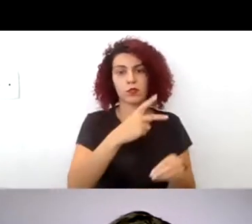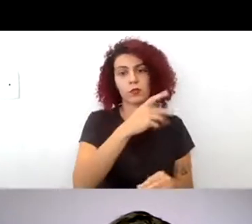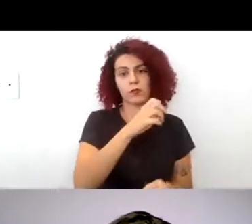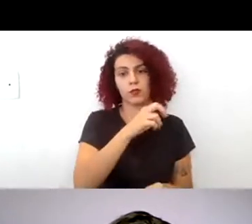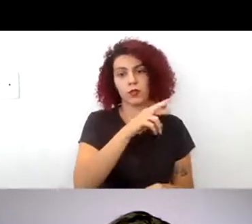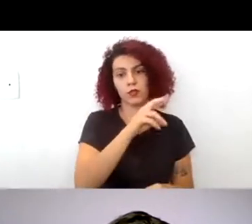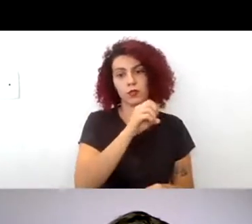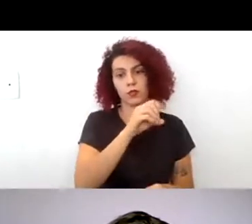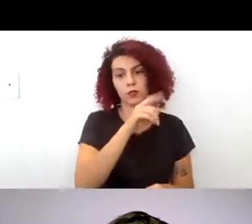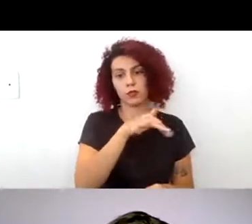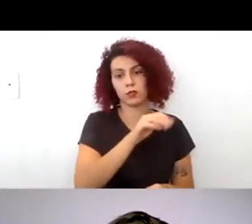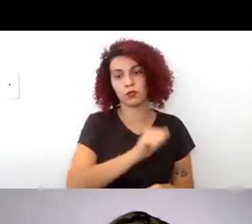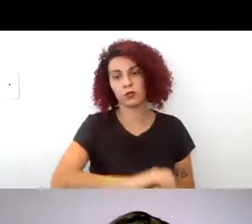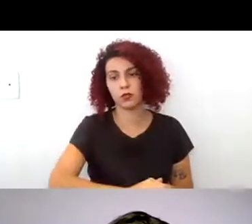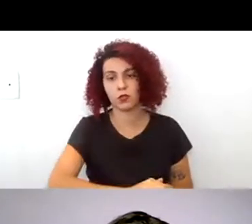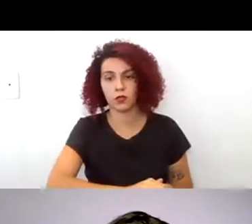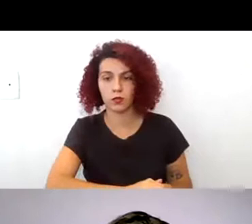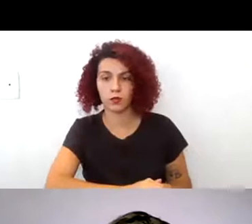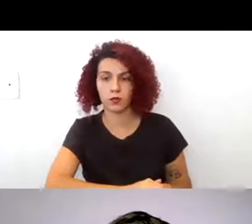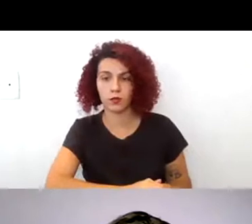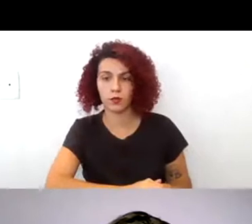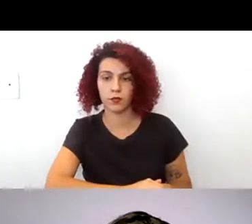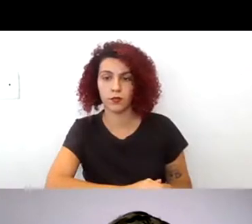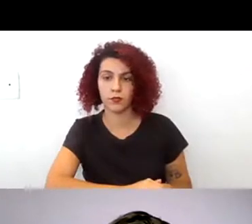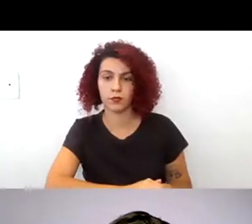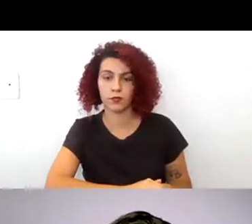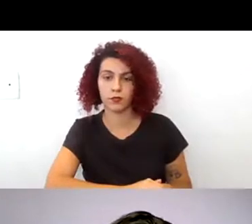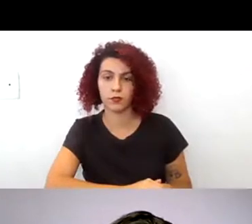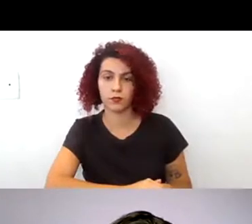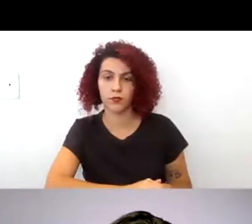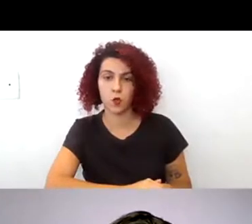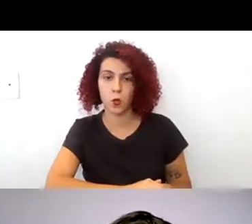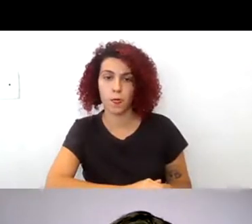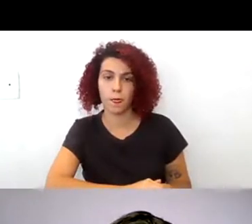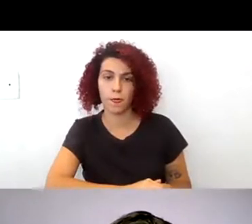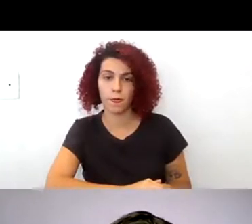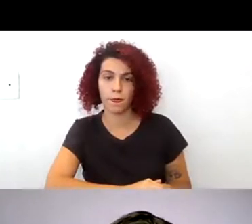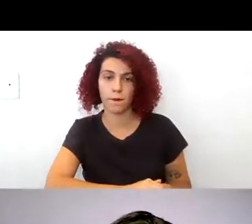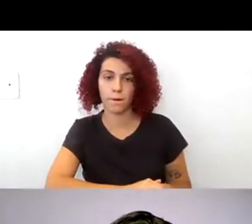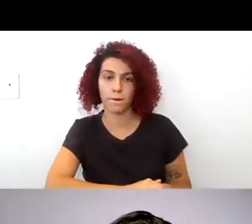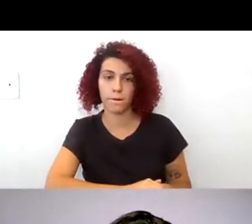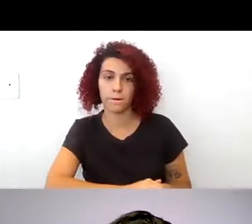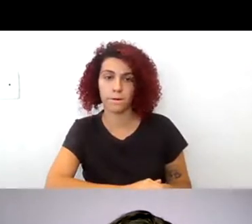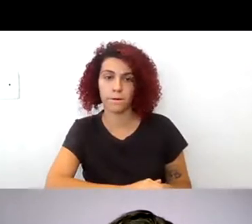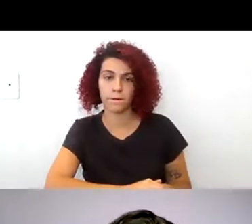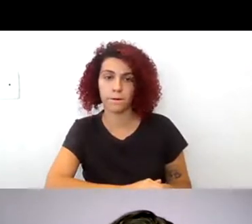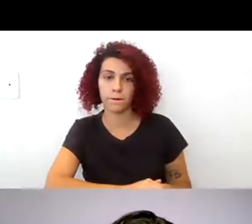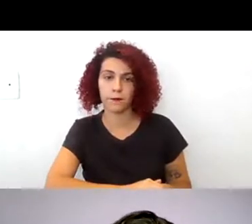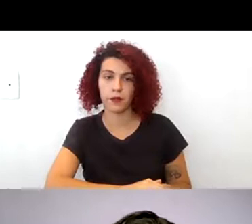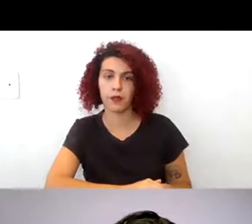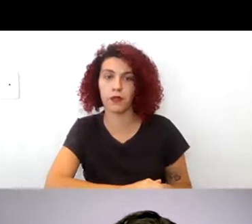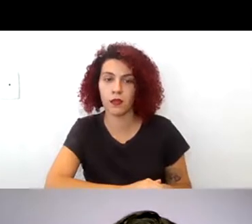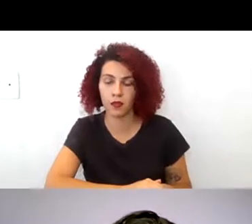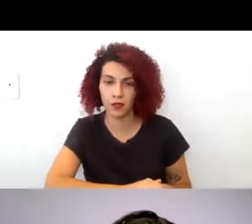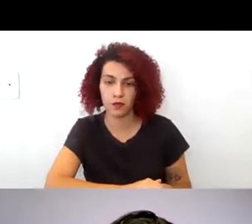a história do Brasil toda essa toda essa tá é uma história que infelizmente é nega o tempo